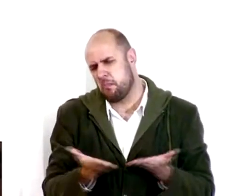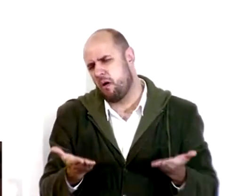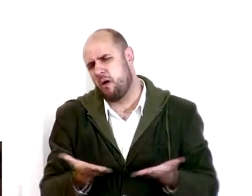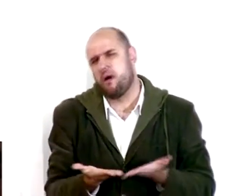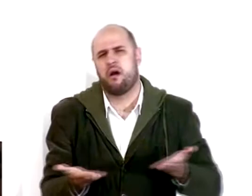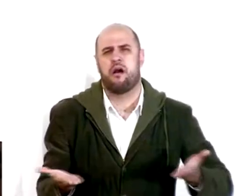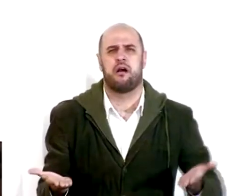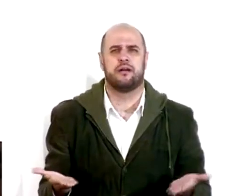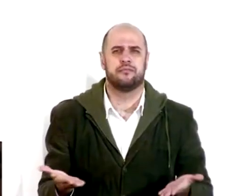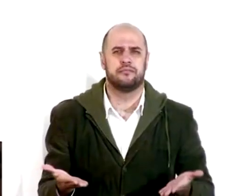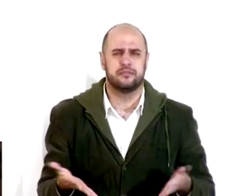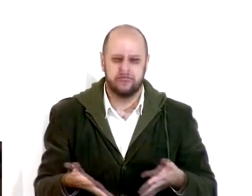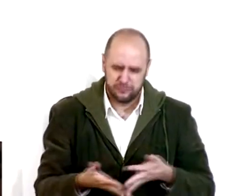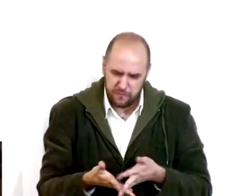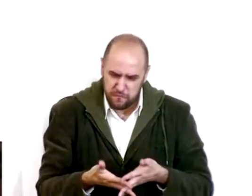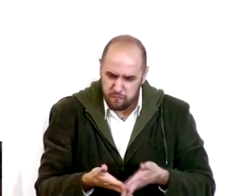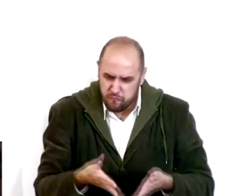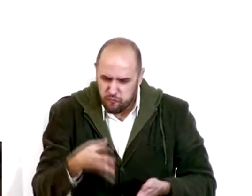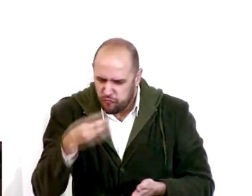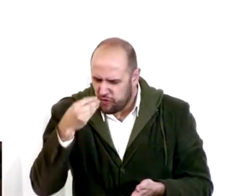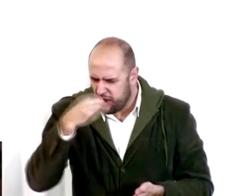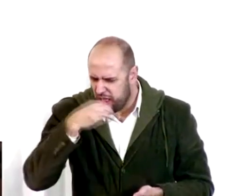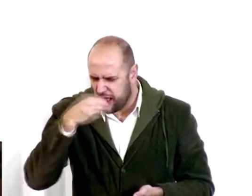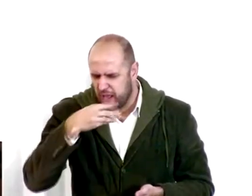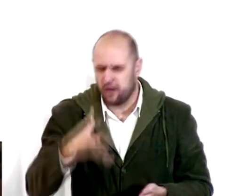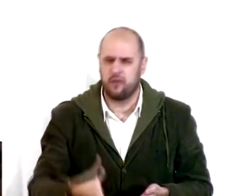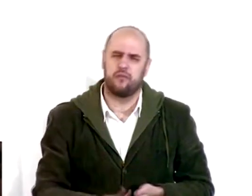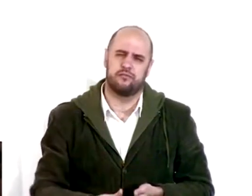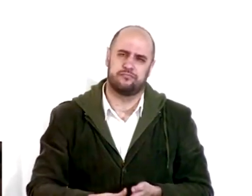sendo indefeso e frágil,